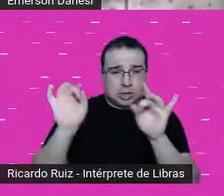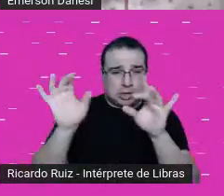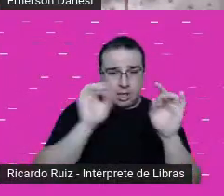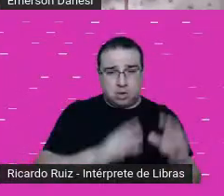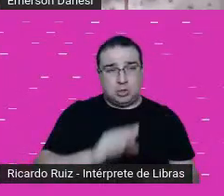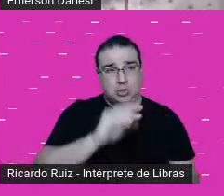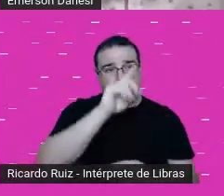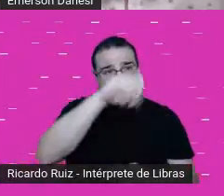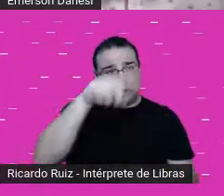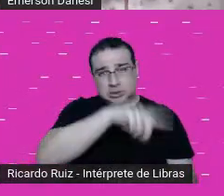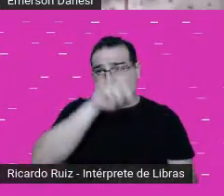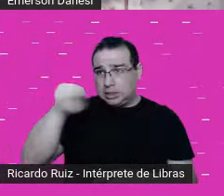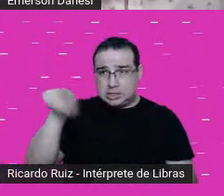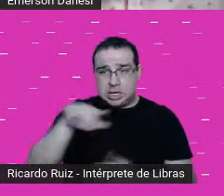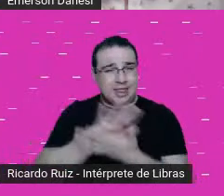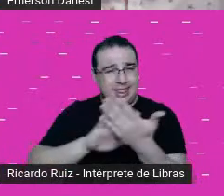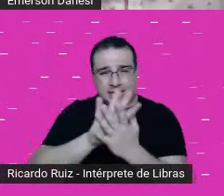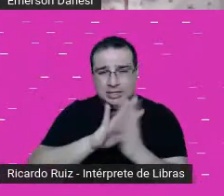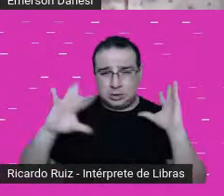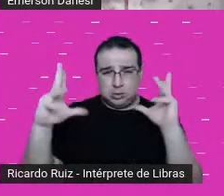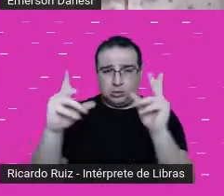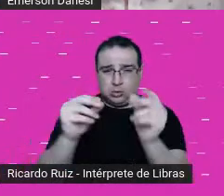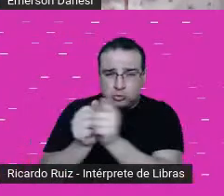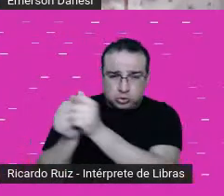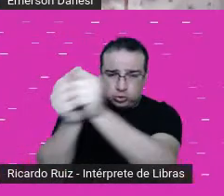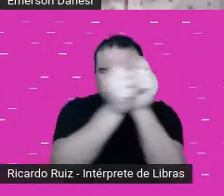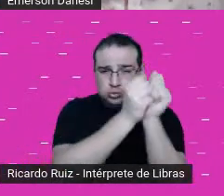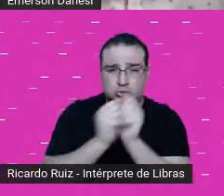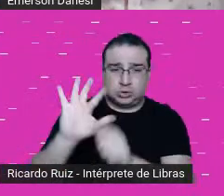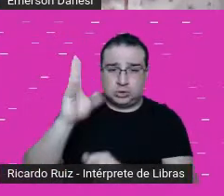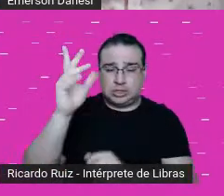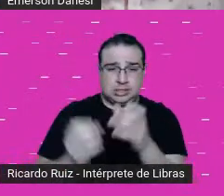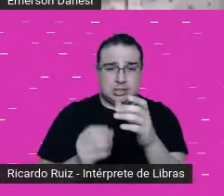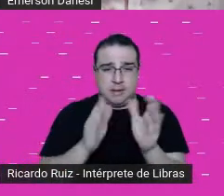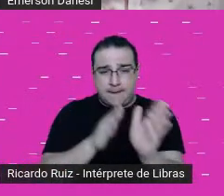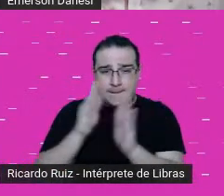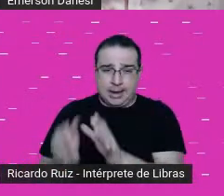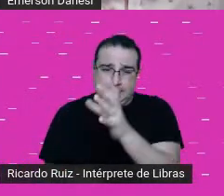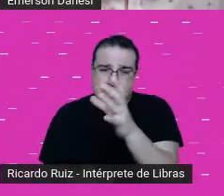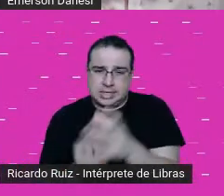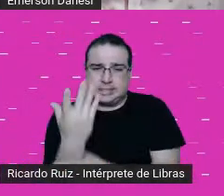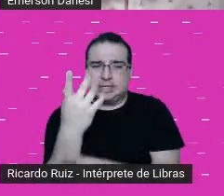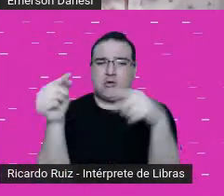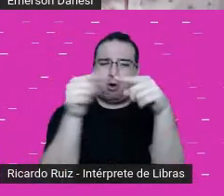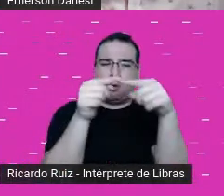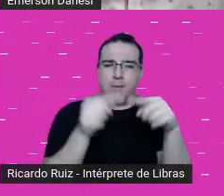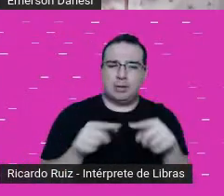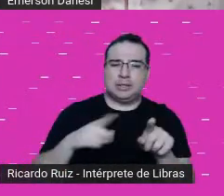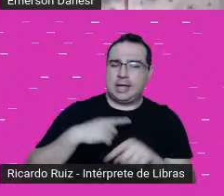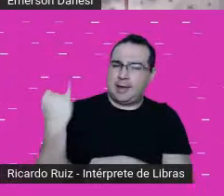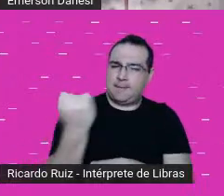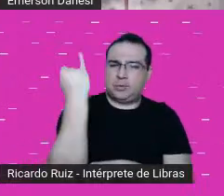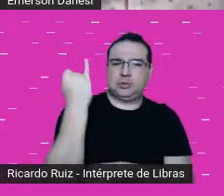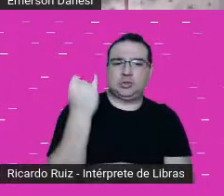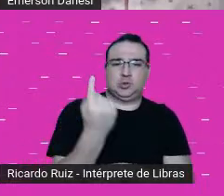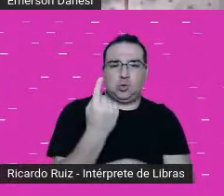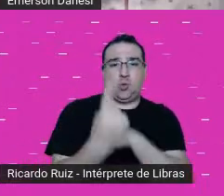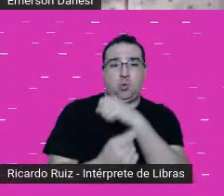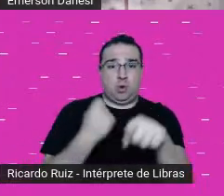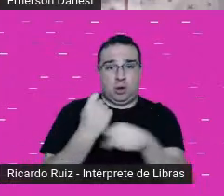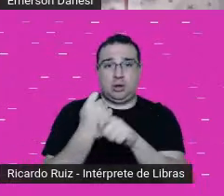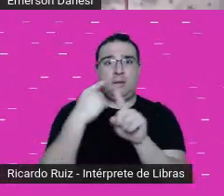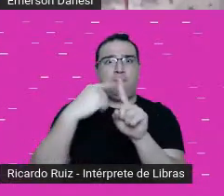daí depois disso a coisa acontecia. Então, o processo de criação foi super importante, durou um ano e meio,